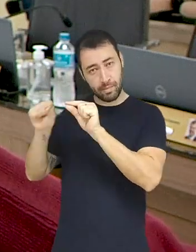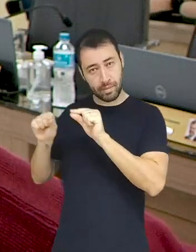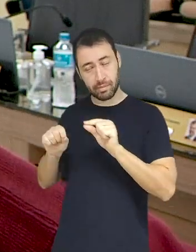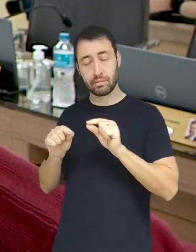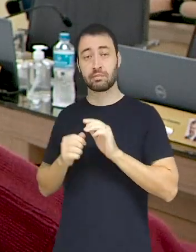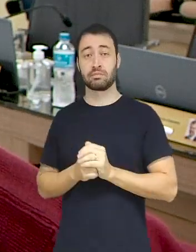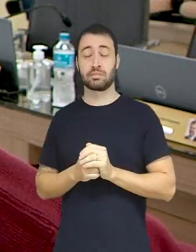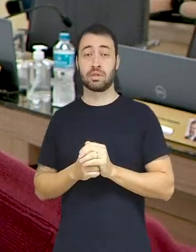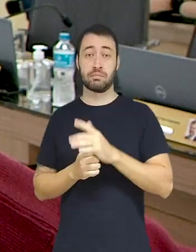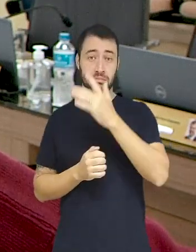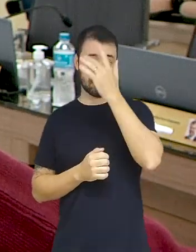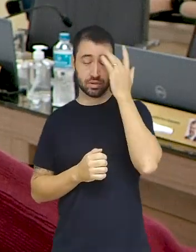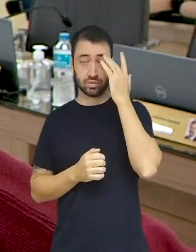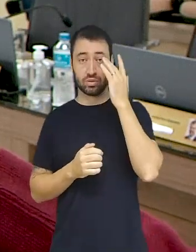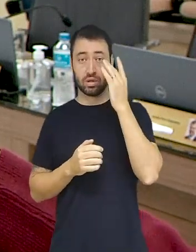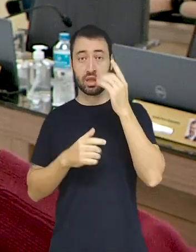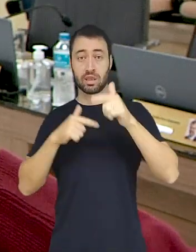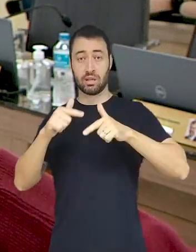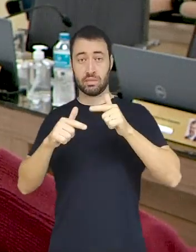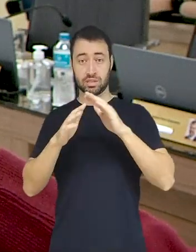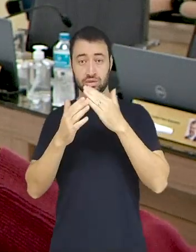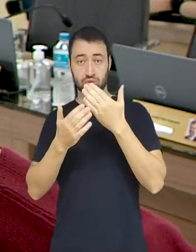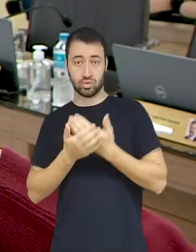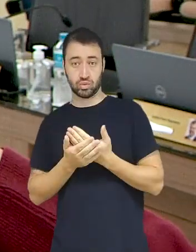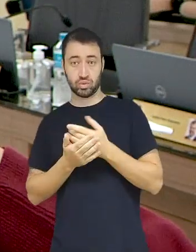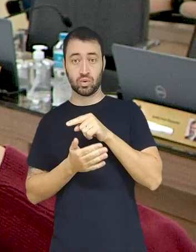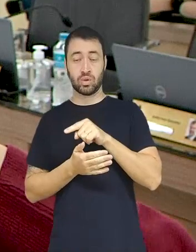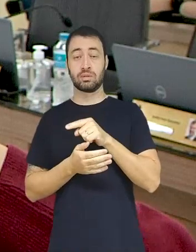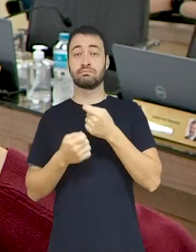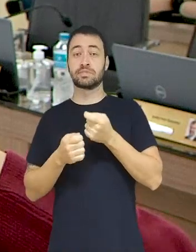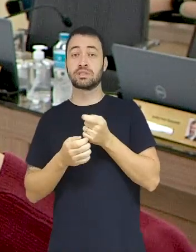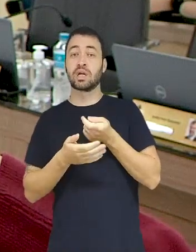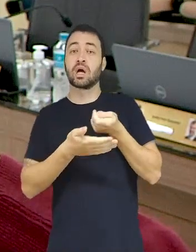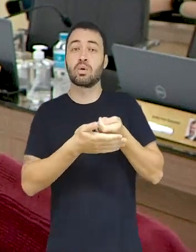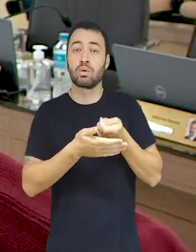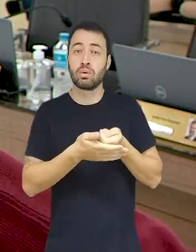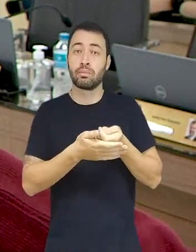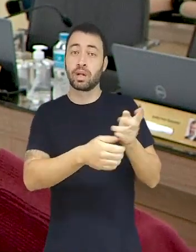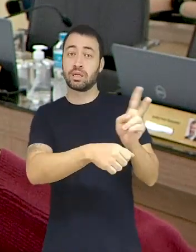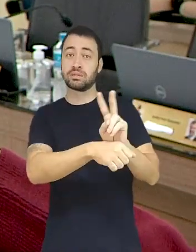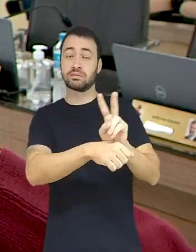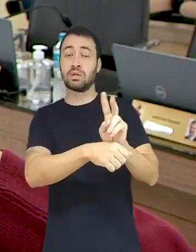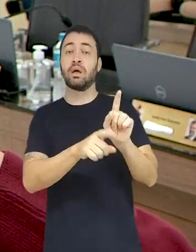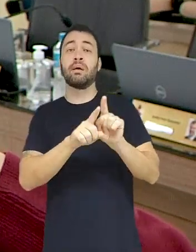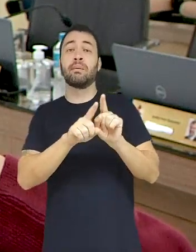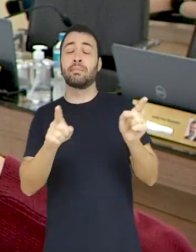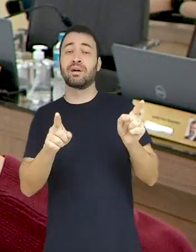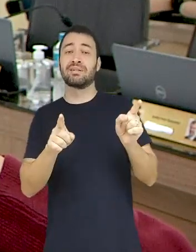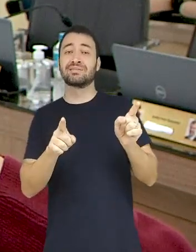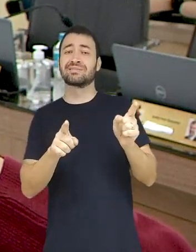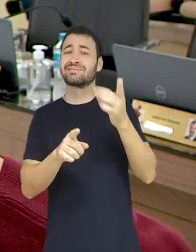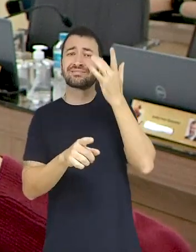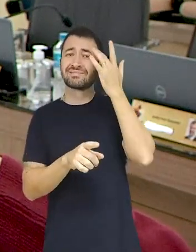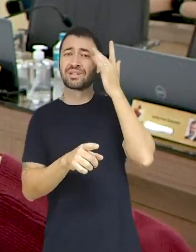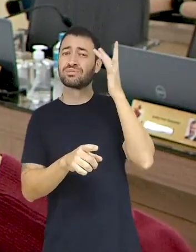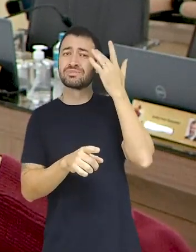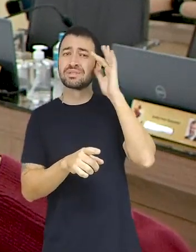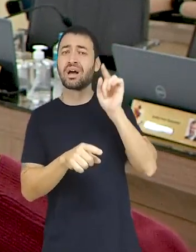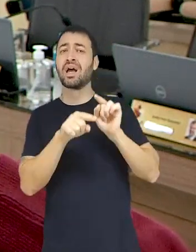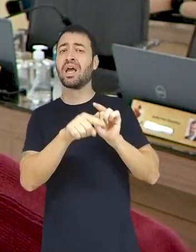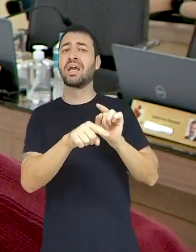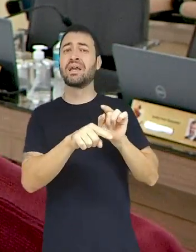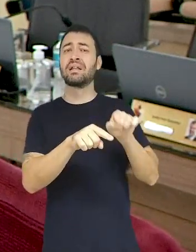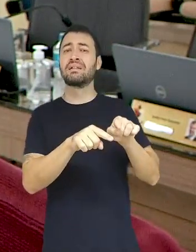Muitos daqueles que estão na instituição de ensino que deveriam cobrar a atribuição a realização das atividades pelo seguranças não